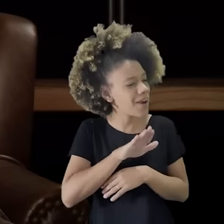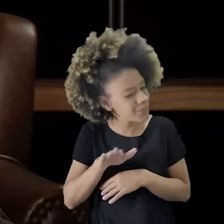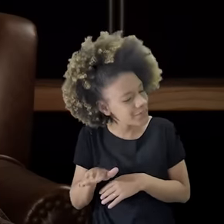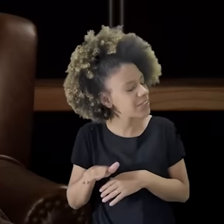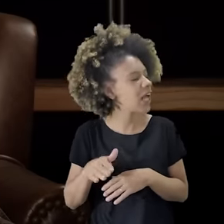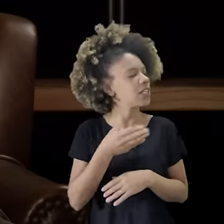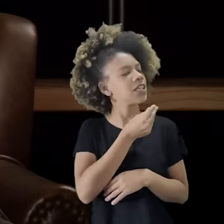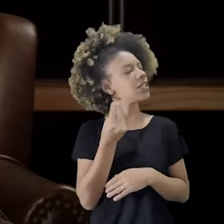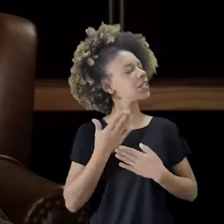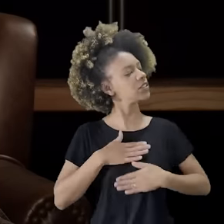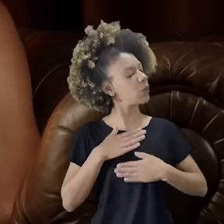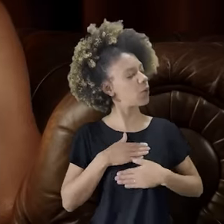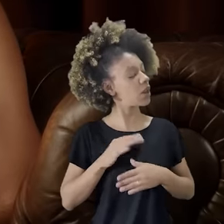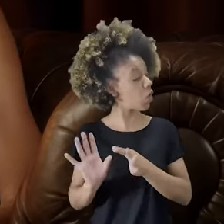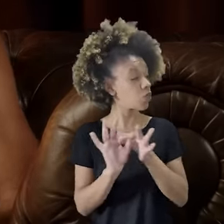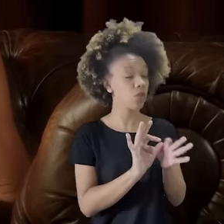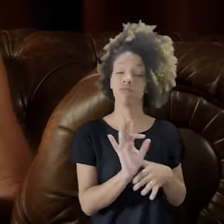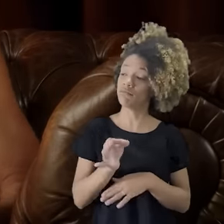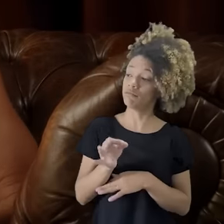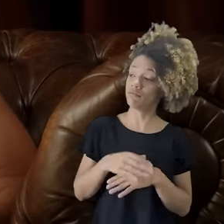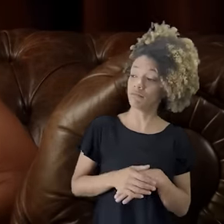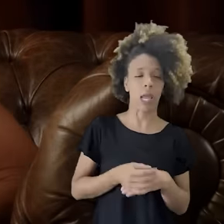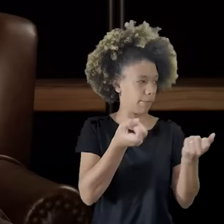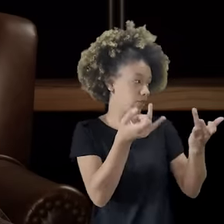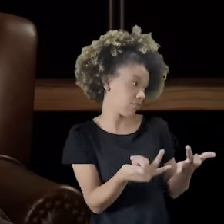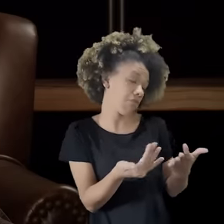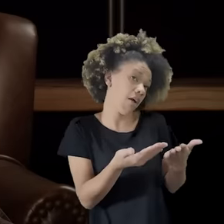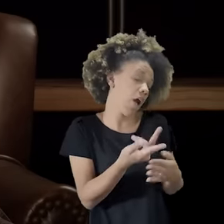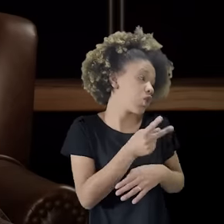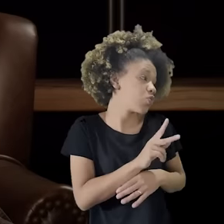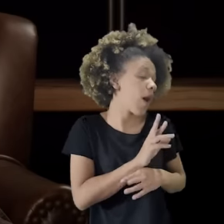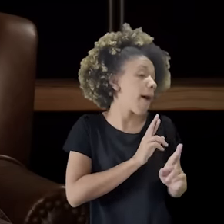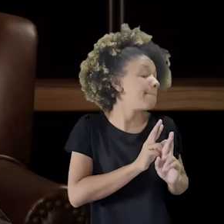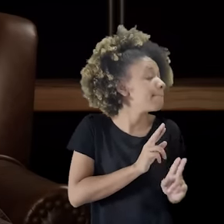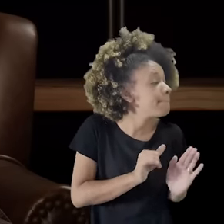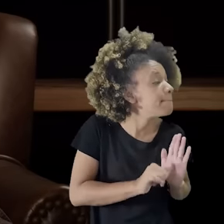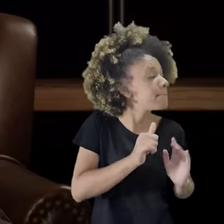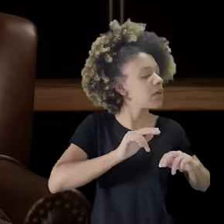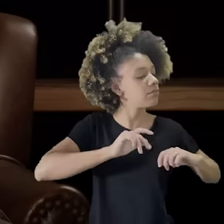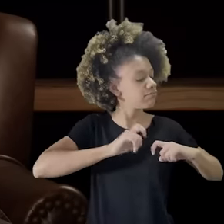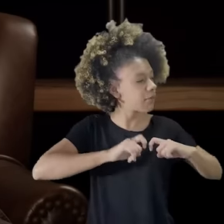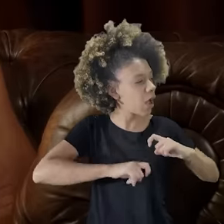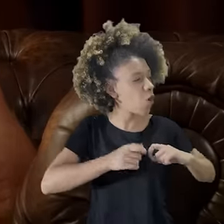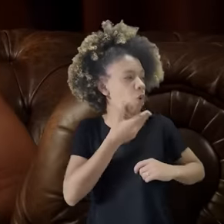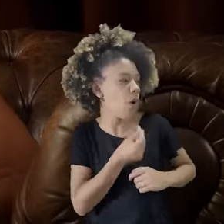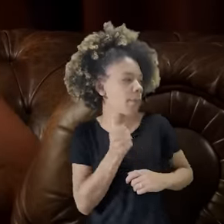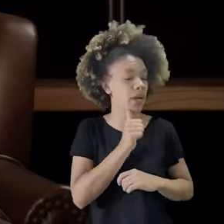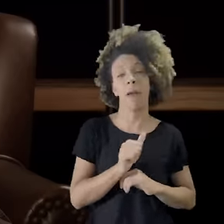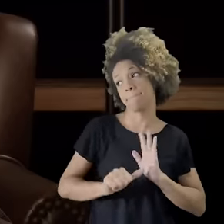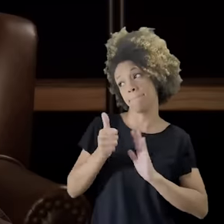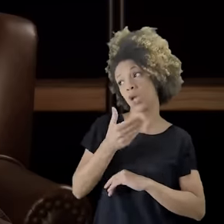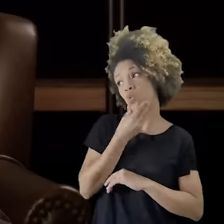infância e uma Adolescência muito tranquila em relação a isso exatamente a sua primeira relação sexual foi com um homem com mulher com homem